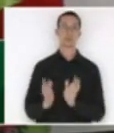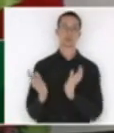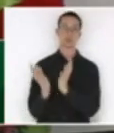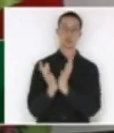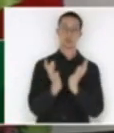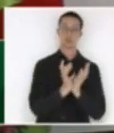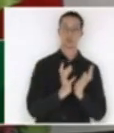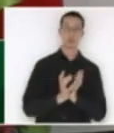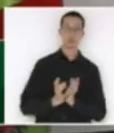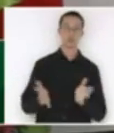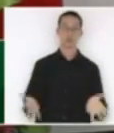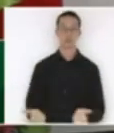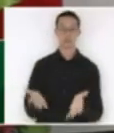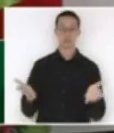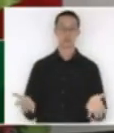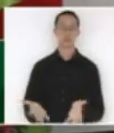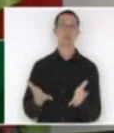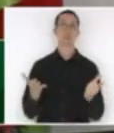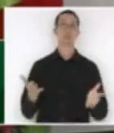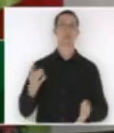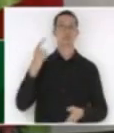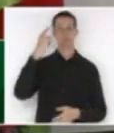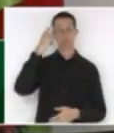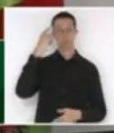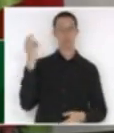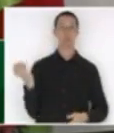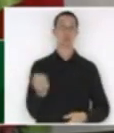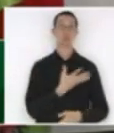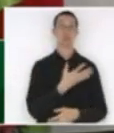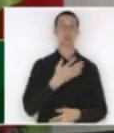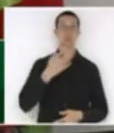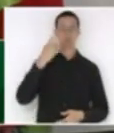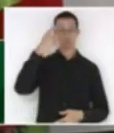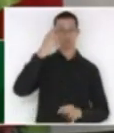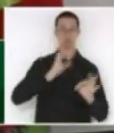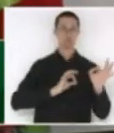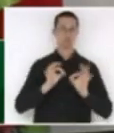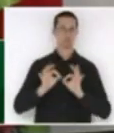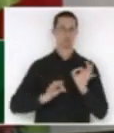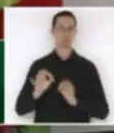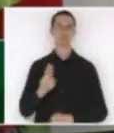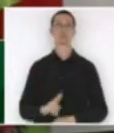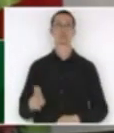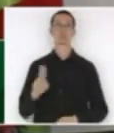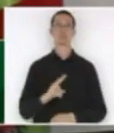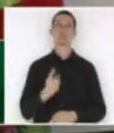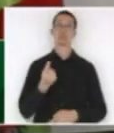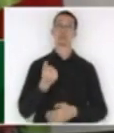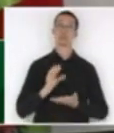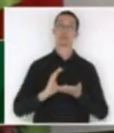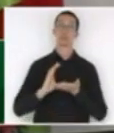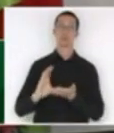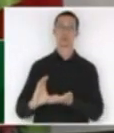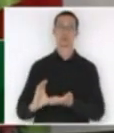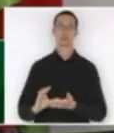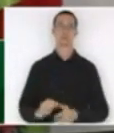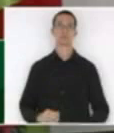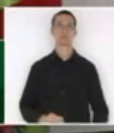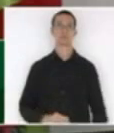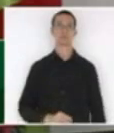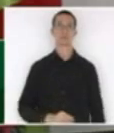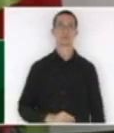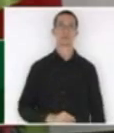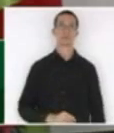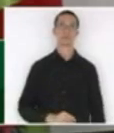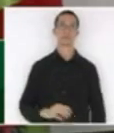uma nova forma de pensar a utilização do crédito, do dinheiro. Portanto, você pode ter